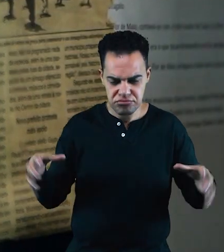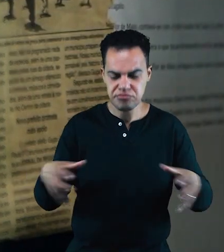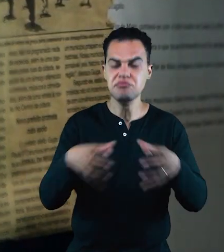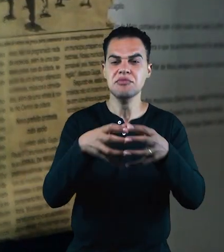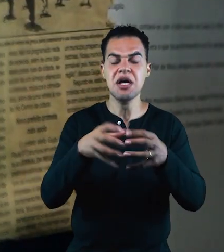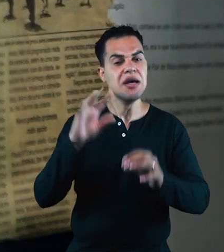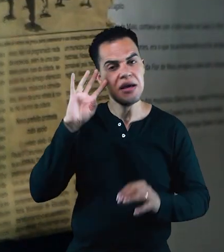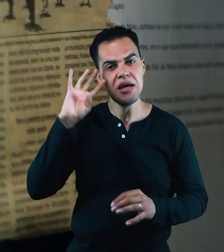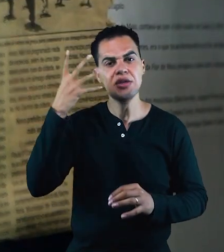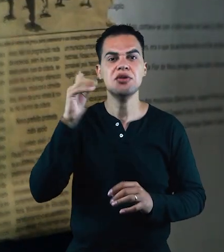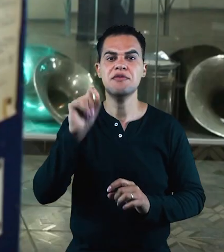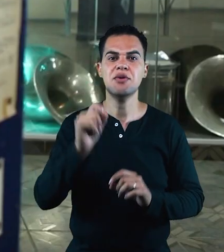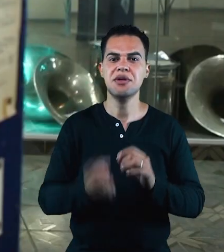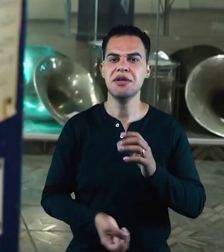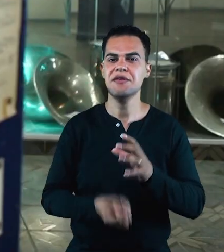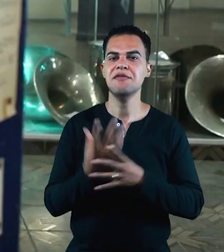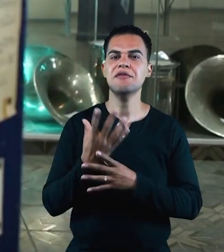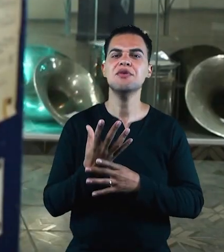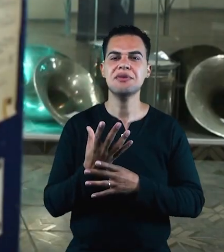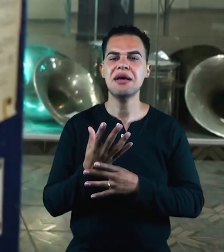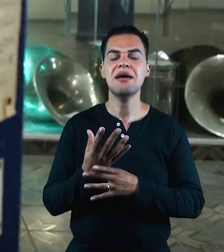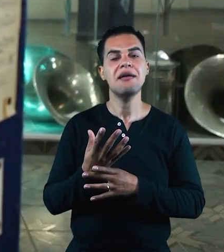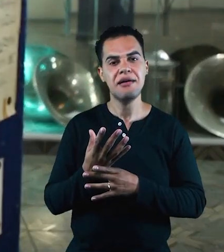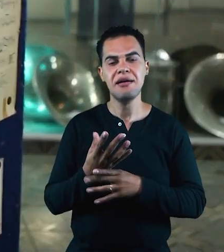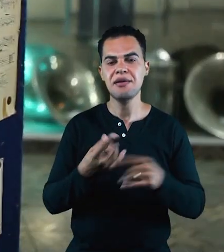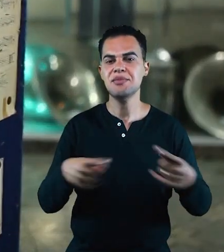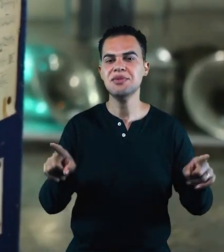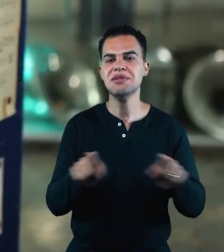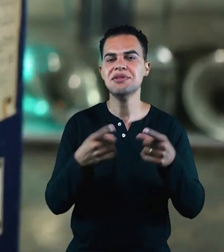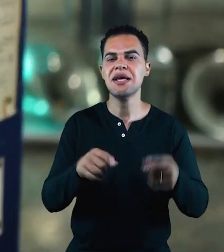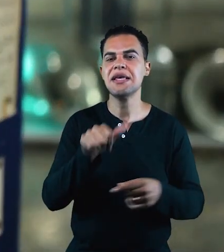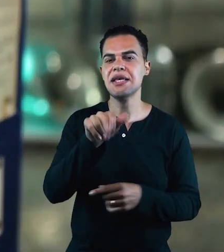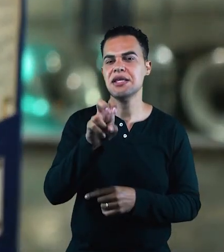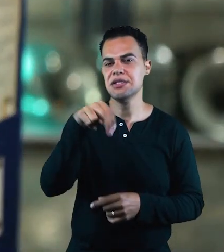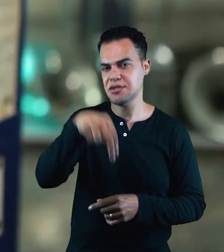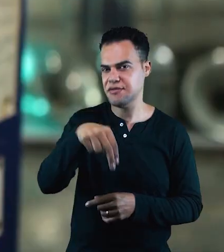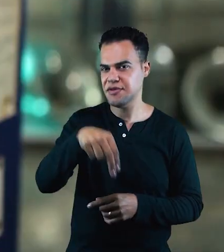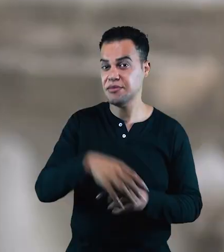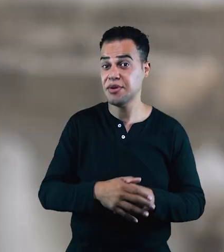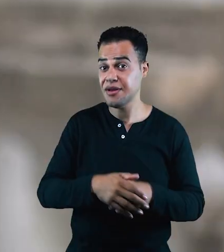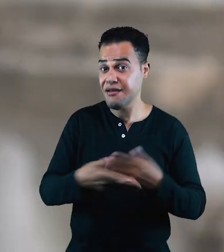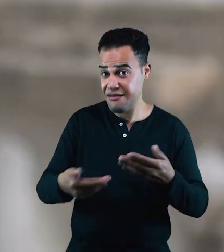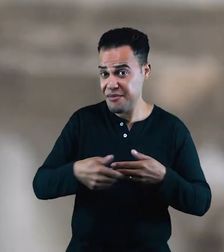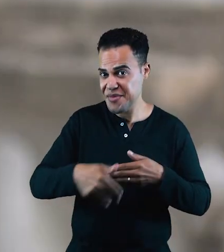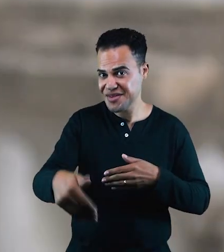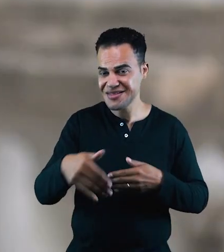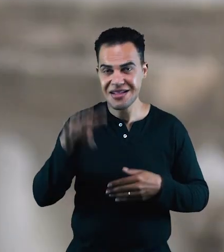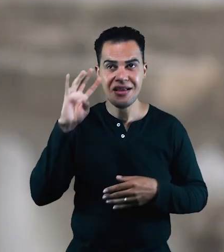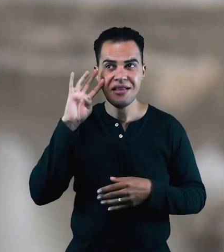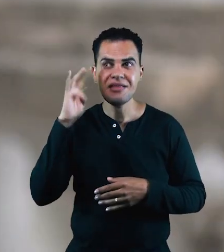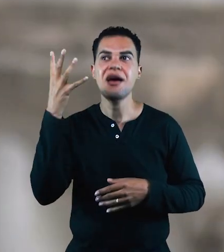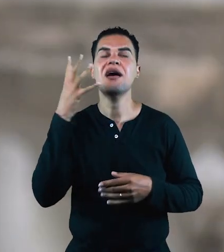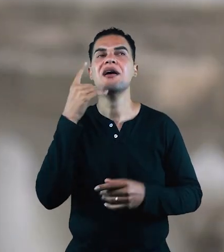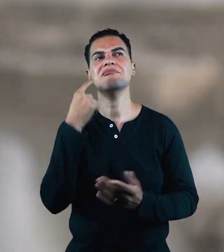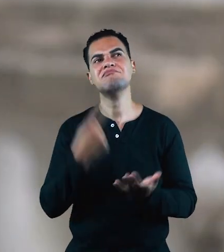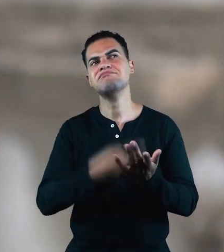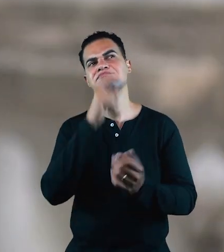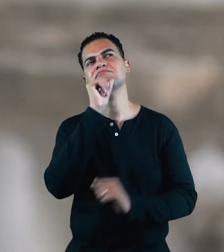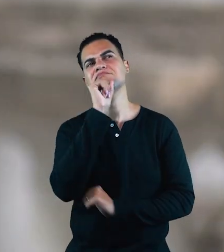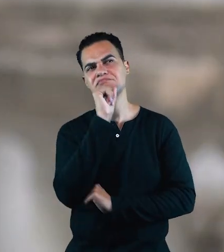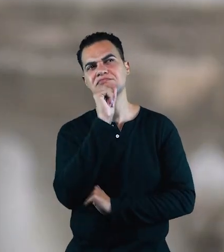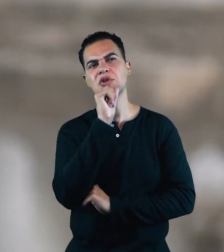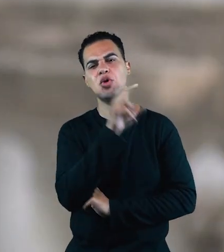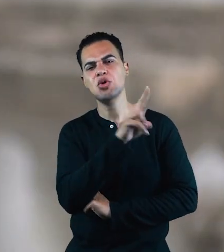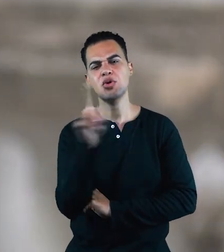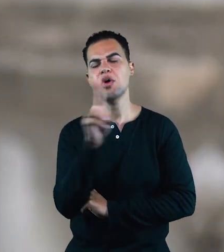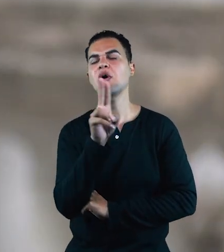E resolveram fundar a Sociedade Musical 15 de novembro. E aí, a partir dali, saiu decidido que o nome da banda